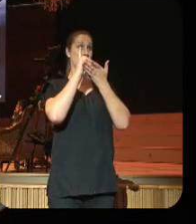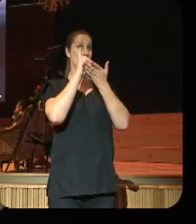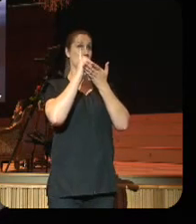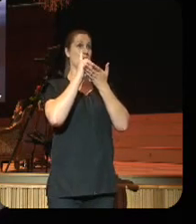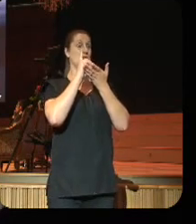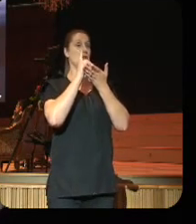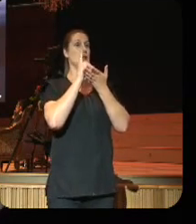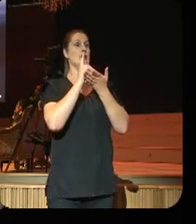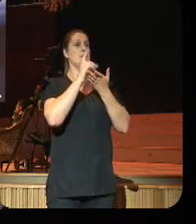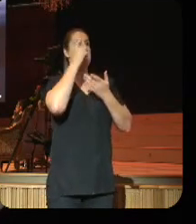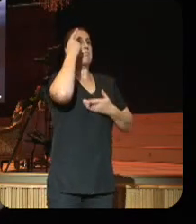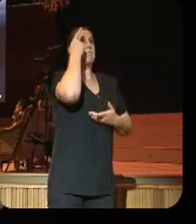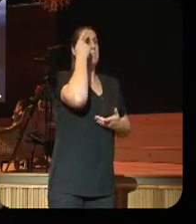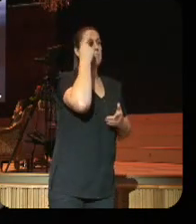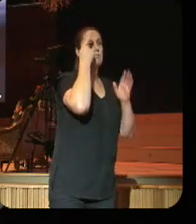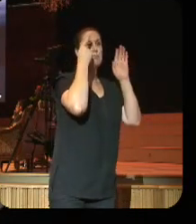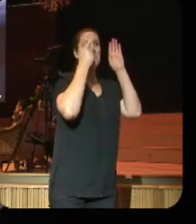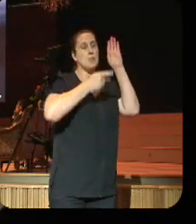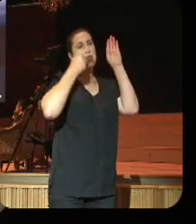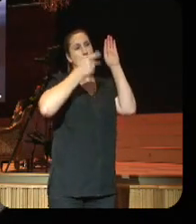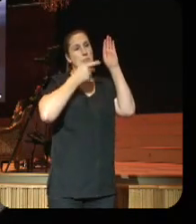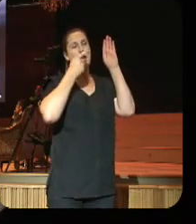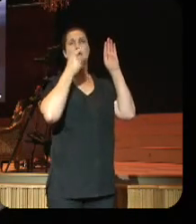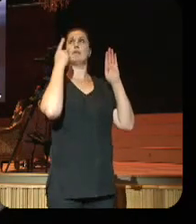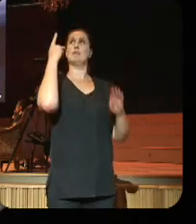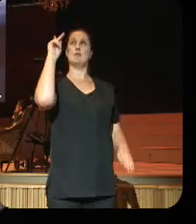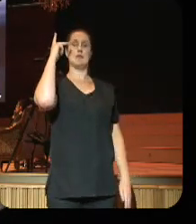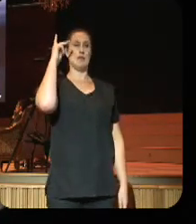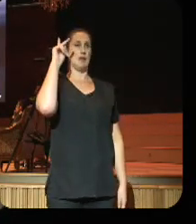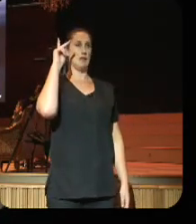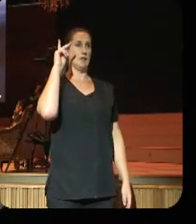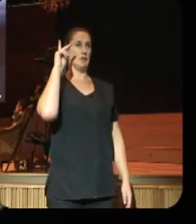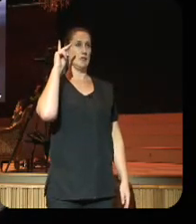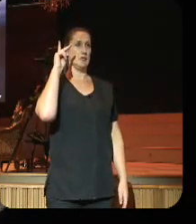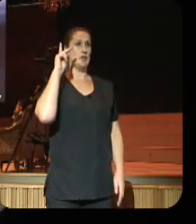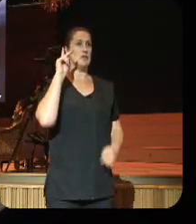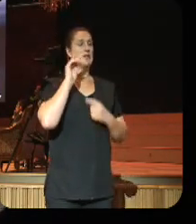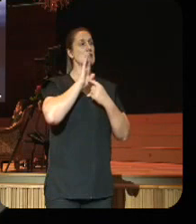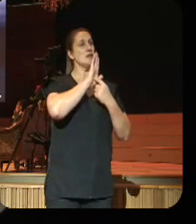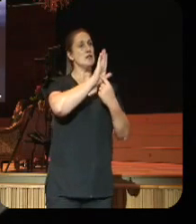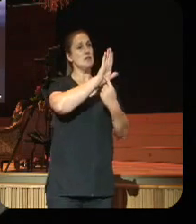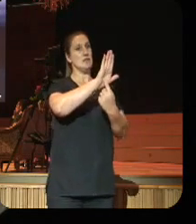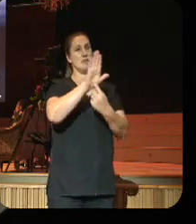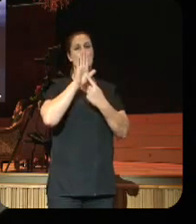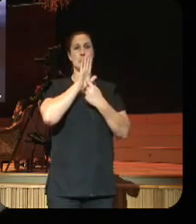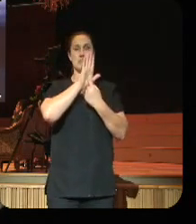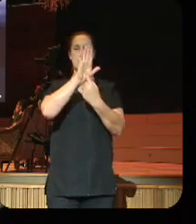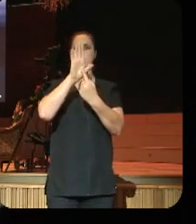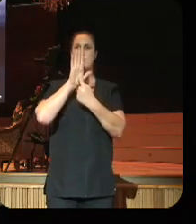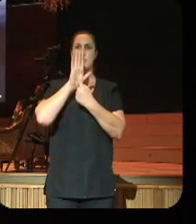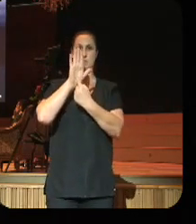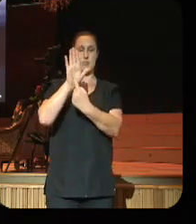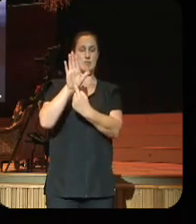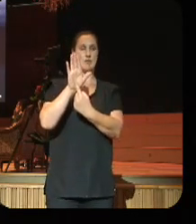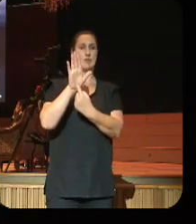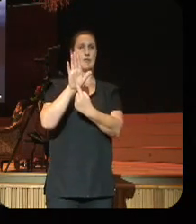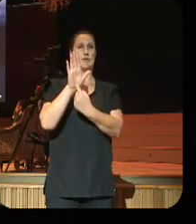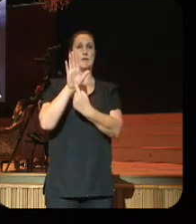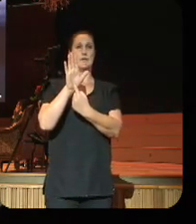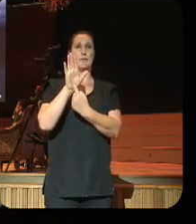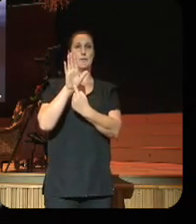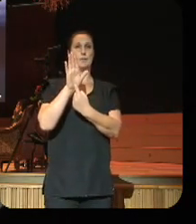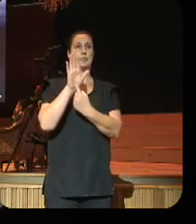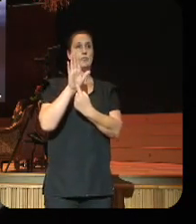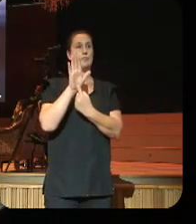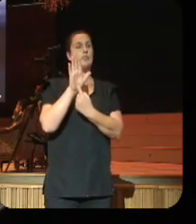dessas profecias, e elas são fruto de visões, de revelações, e isso de fato é um estágio